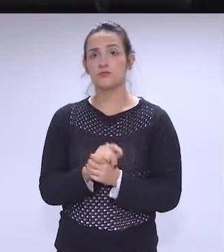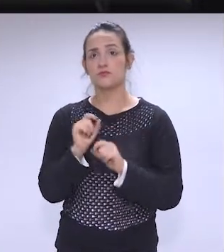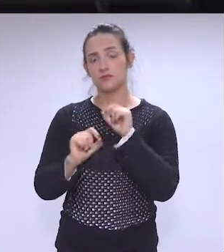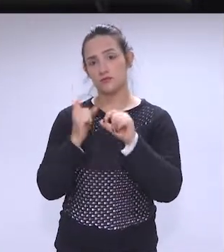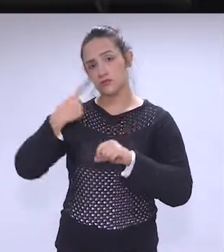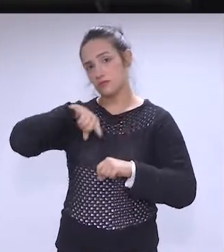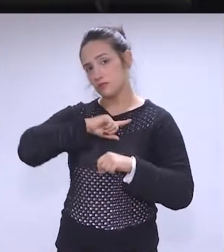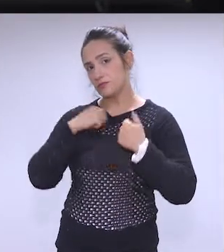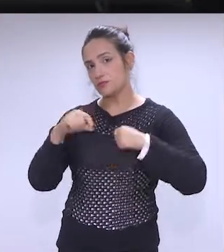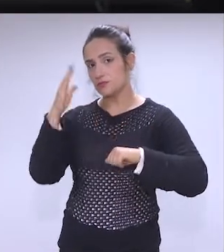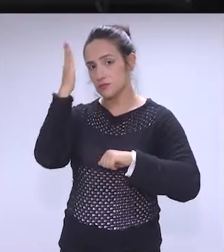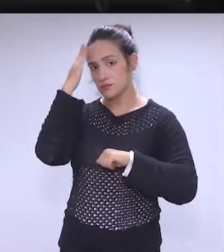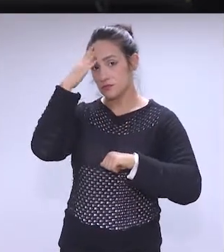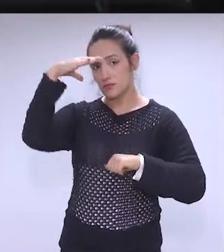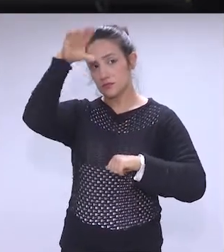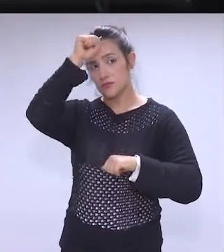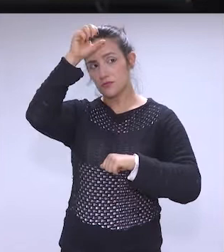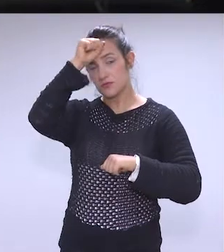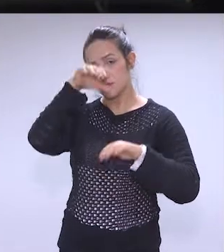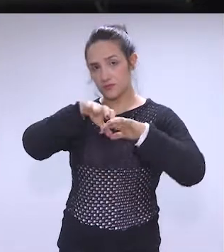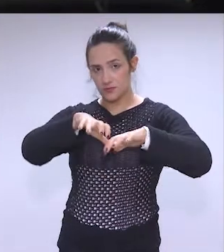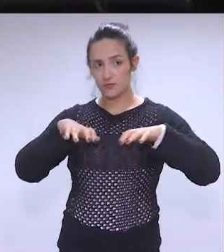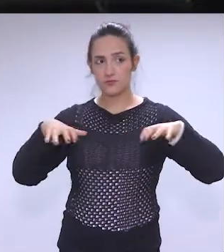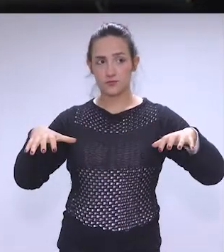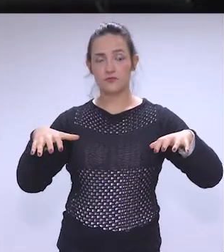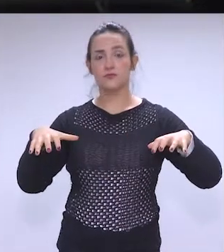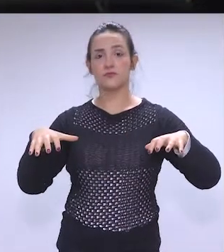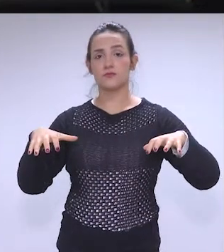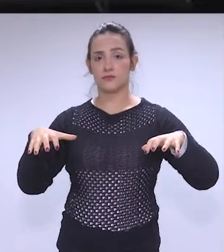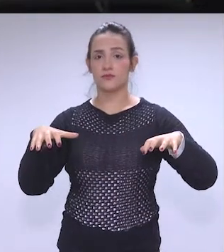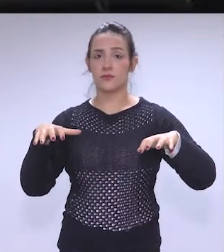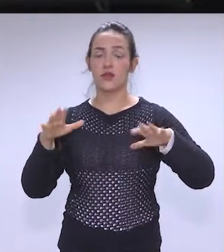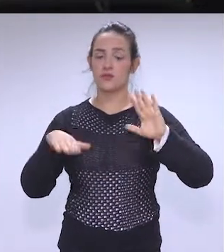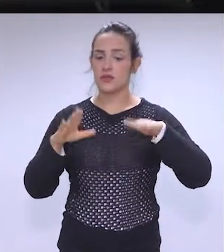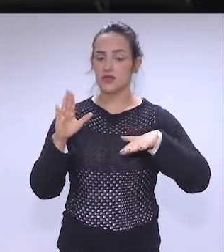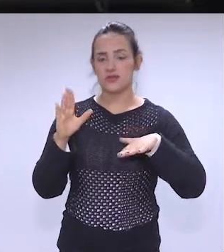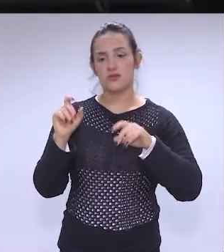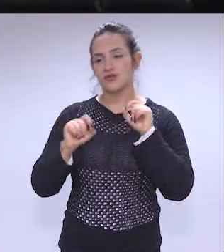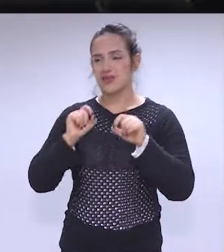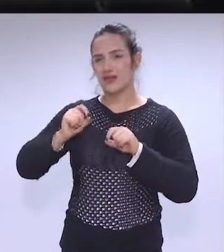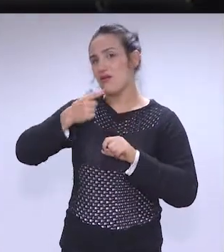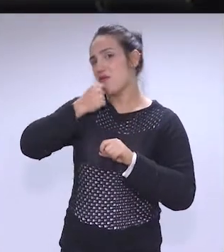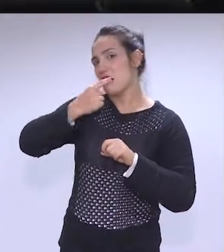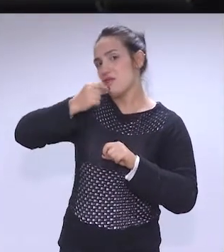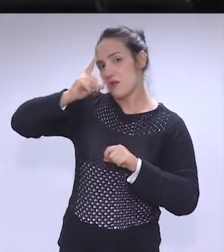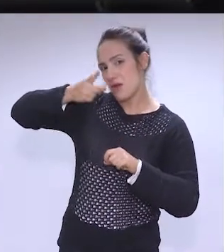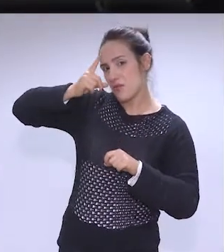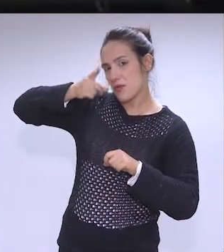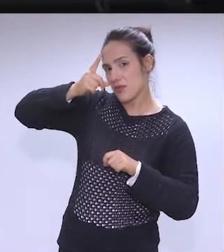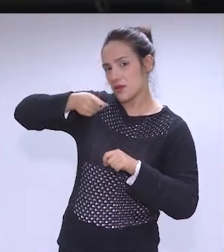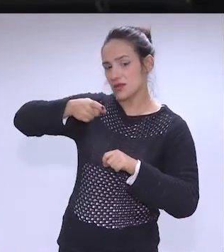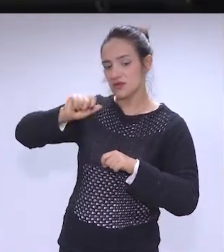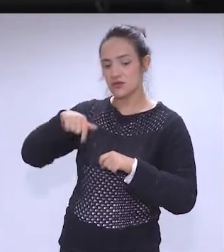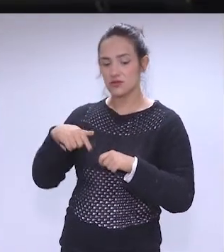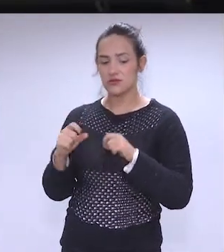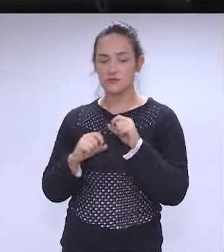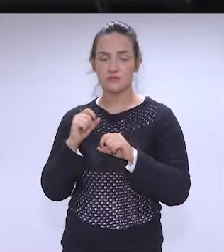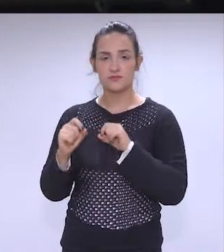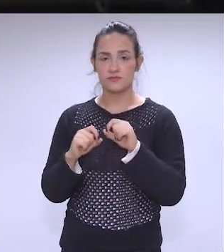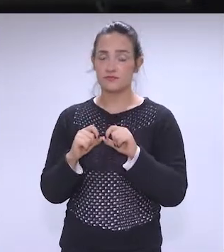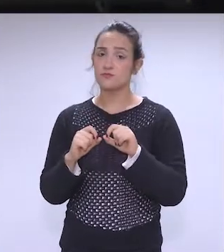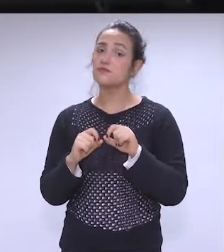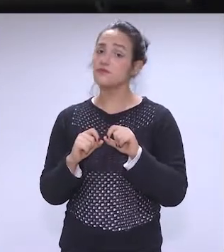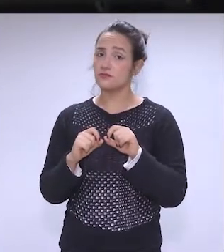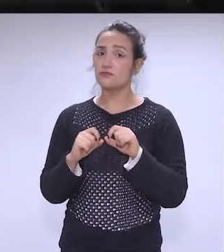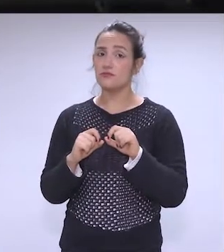precisa aprender a separar, e isso vem até um pouco dessa concepção um pouco machista que a gente herda do nosso país,